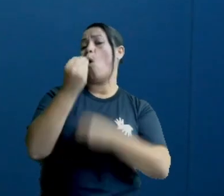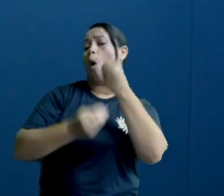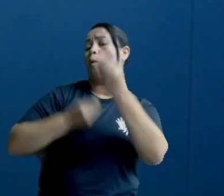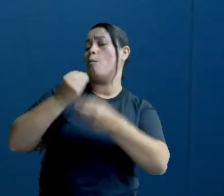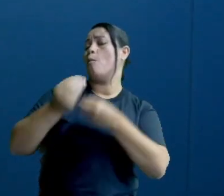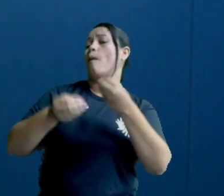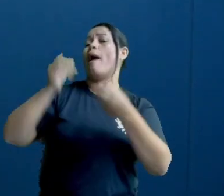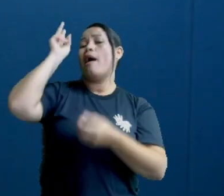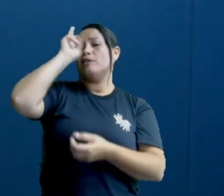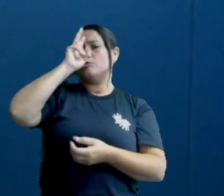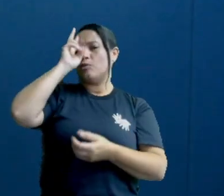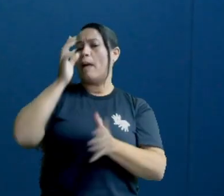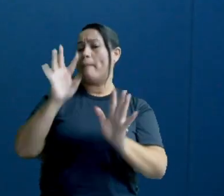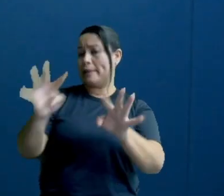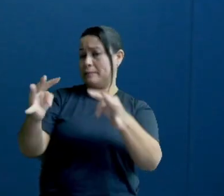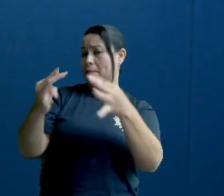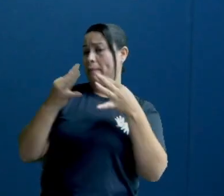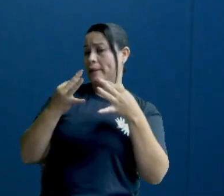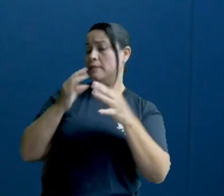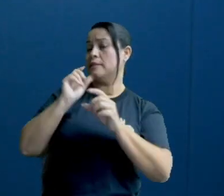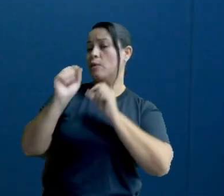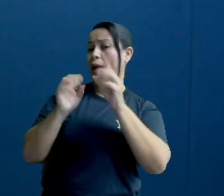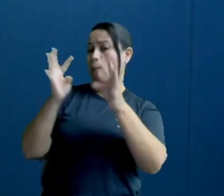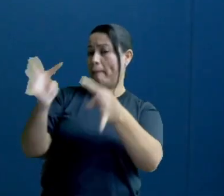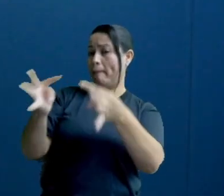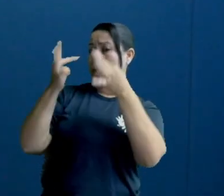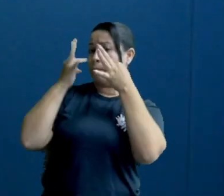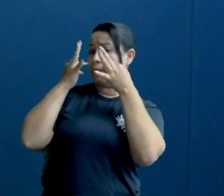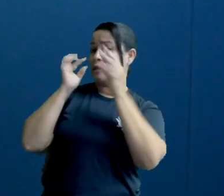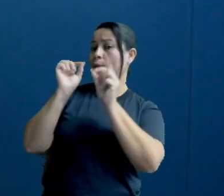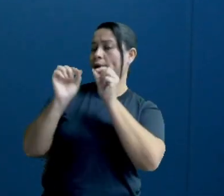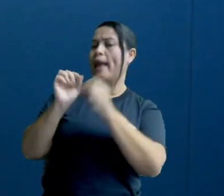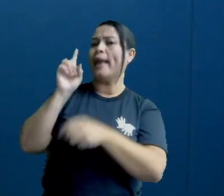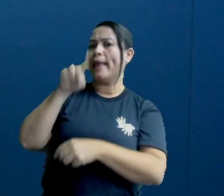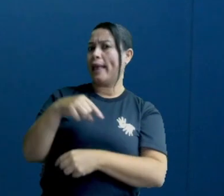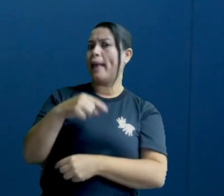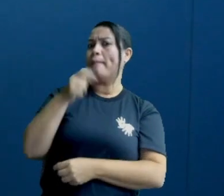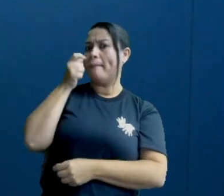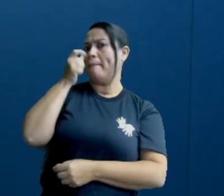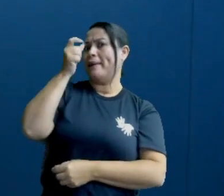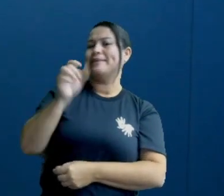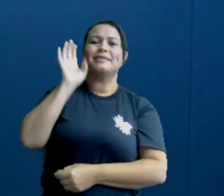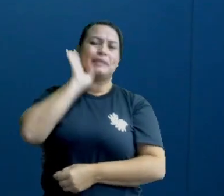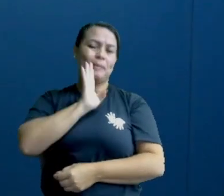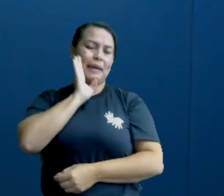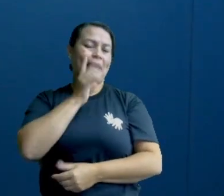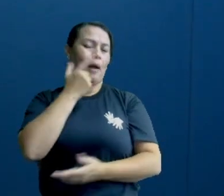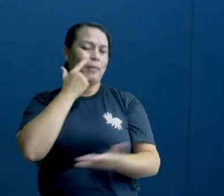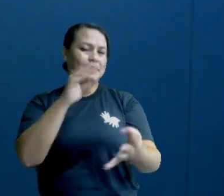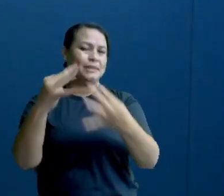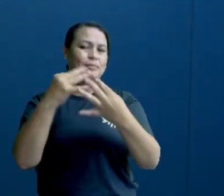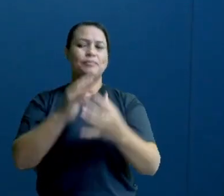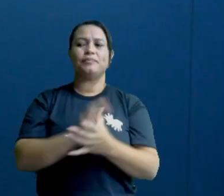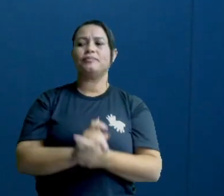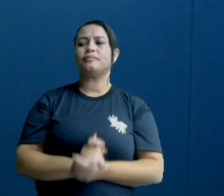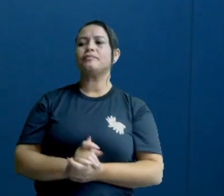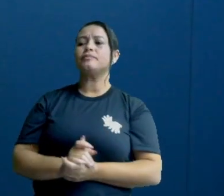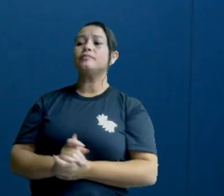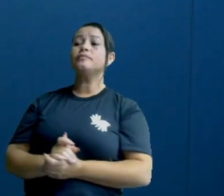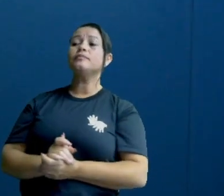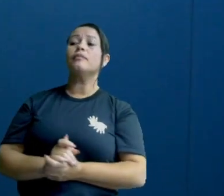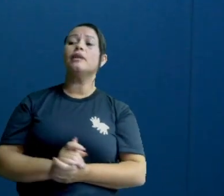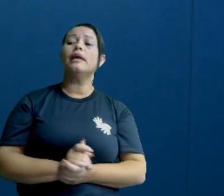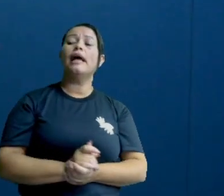essa história, mas presta atenção, tá? Que é uma história bem interessante e muito legal, que eu vou contar para vocês agora.